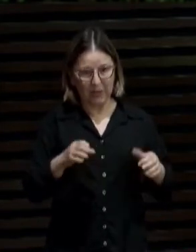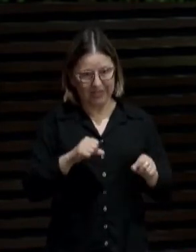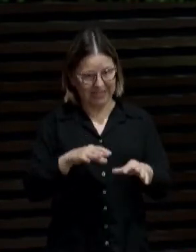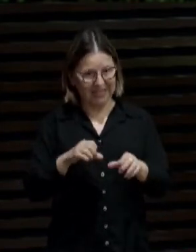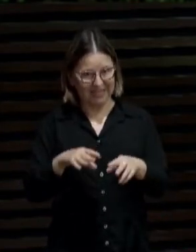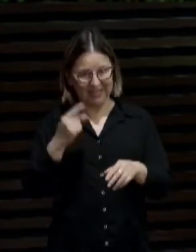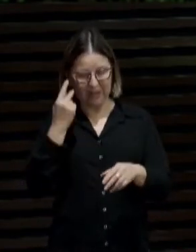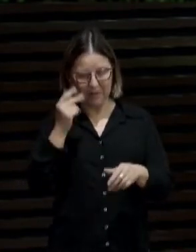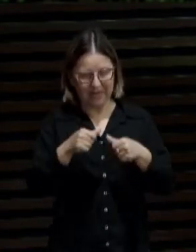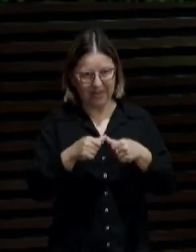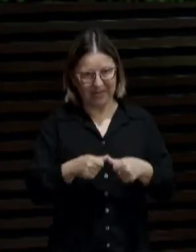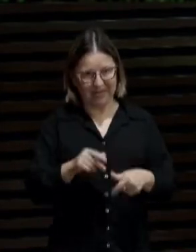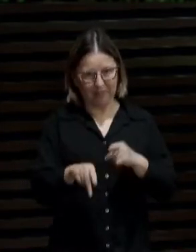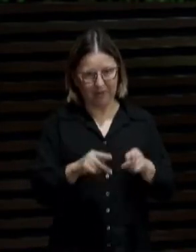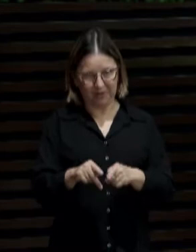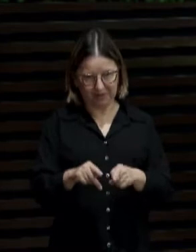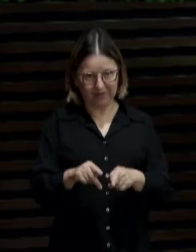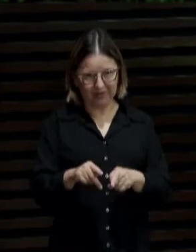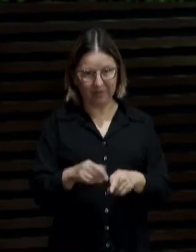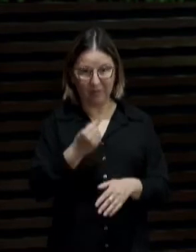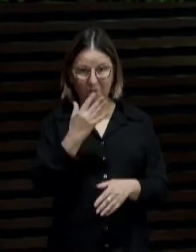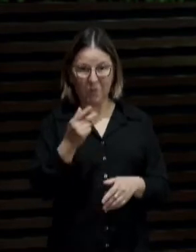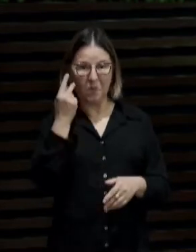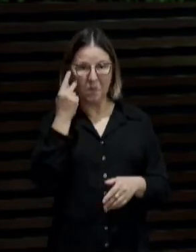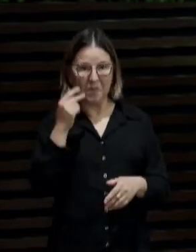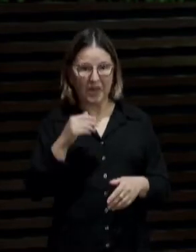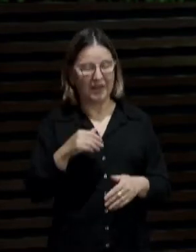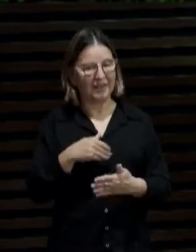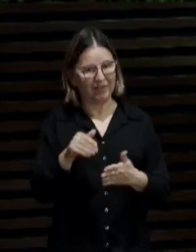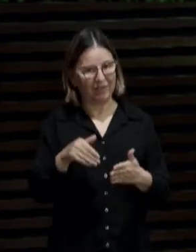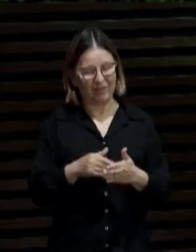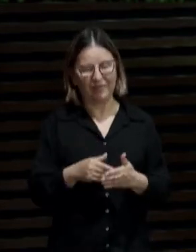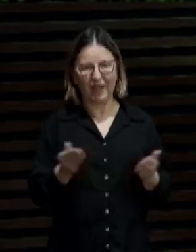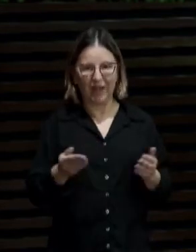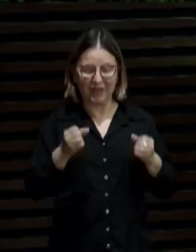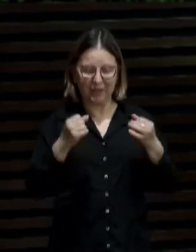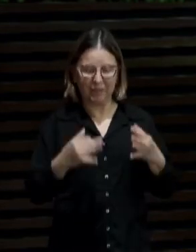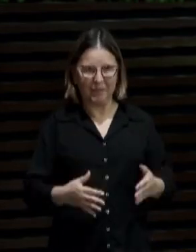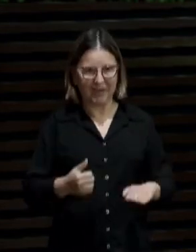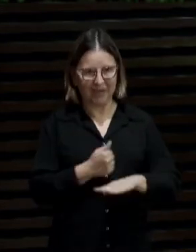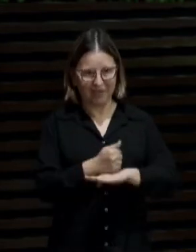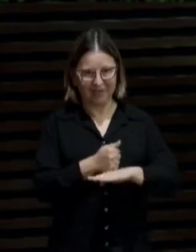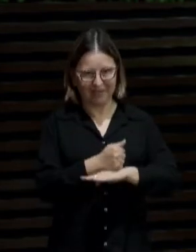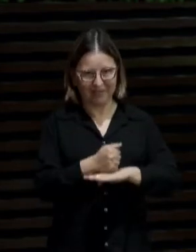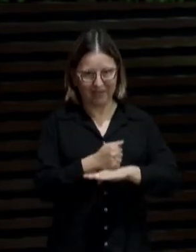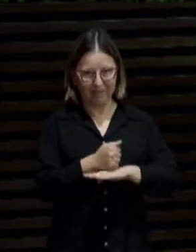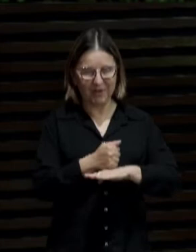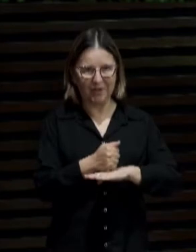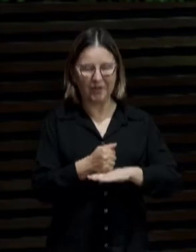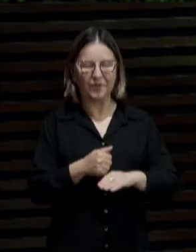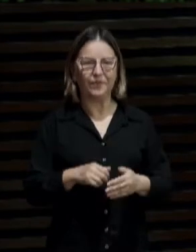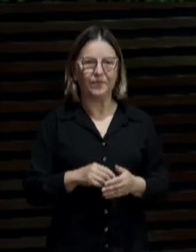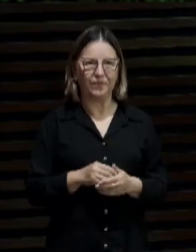Hoje eu queria dedicar um pouco mais de tempo com vocês para estudar um pouco sobre Abraão. Davi a gente cita no final, fala sobre ele também, mas eu queria